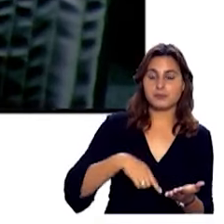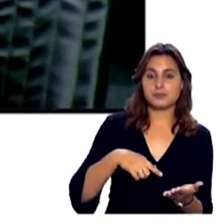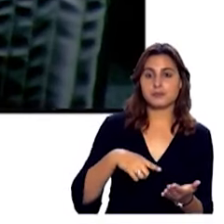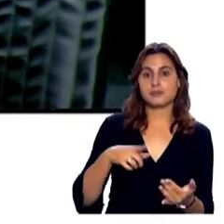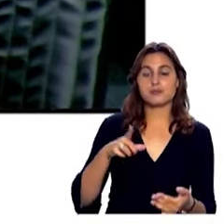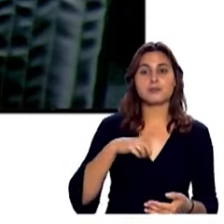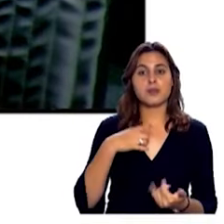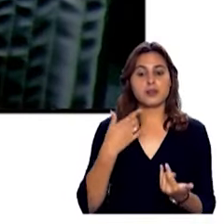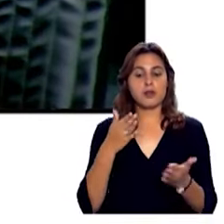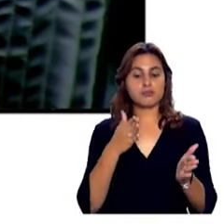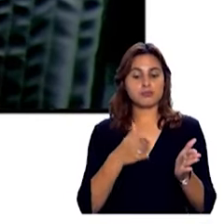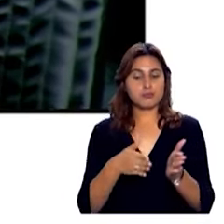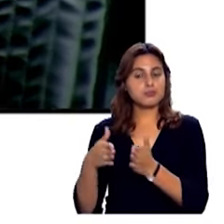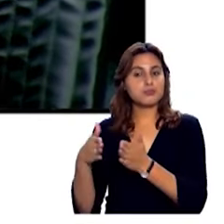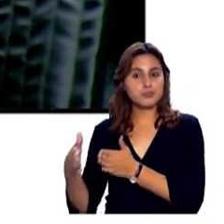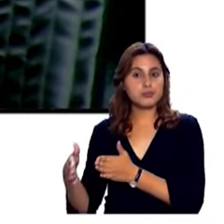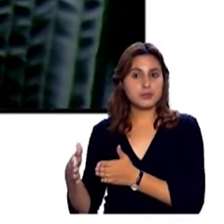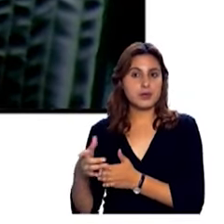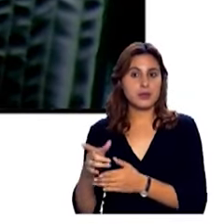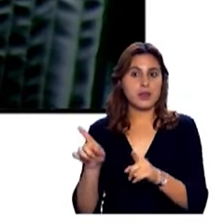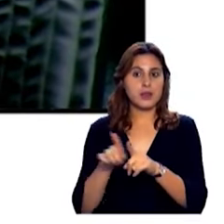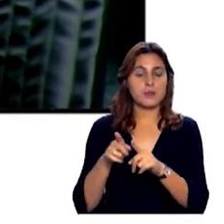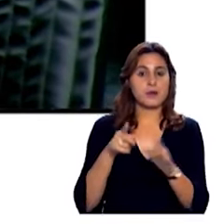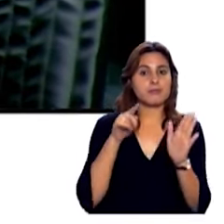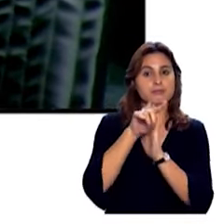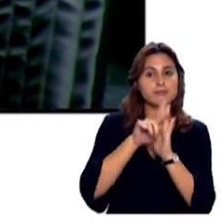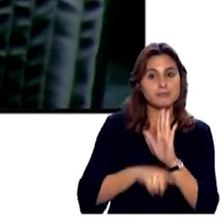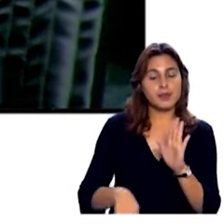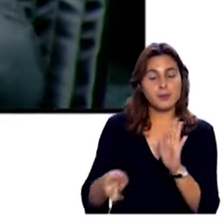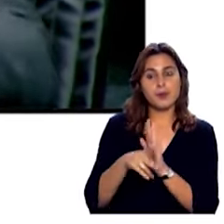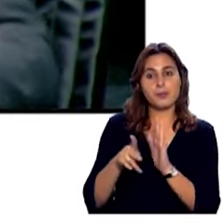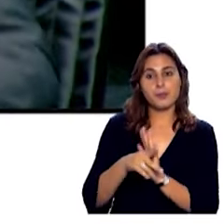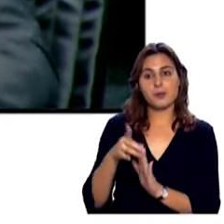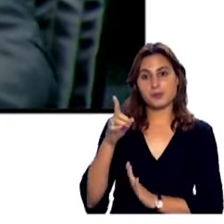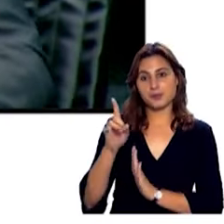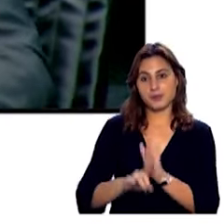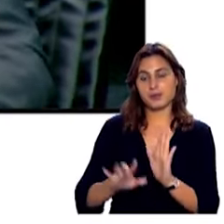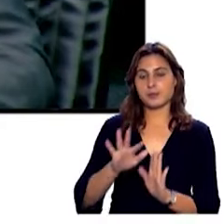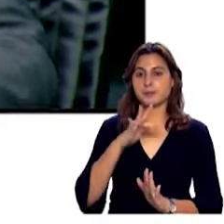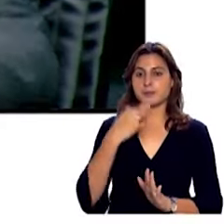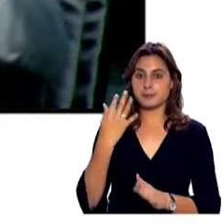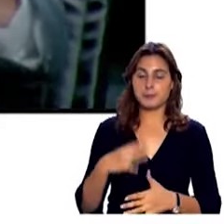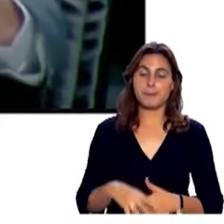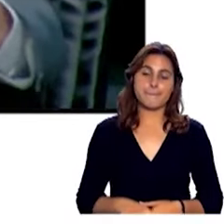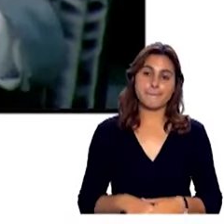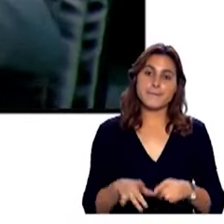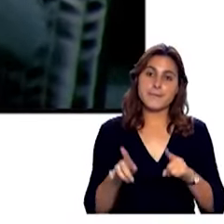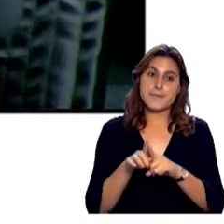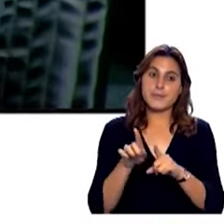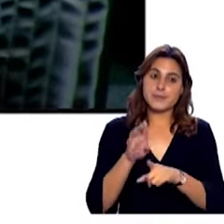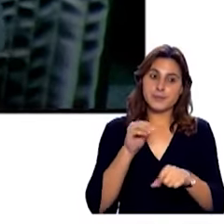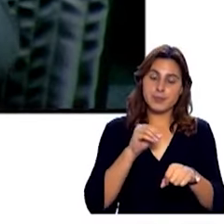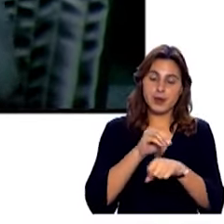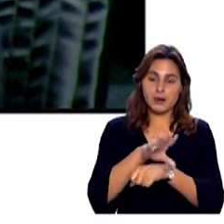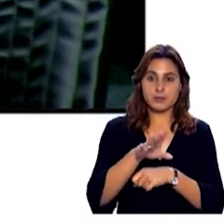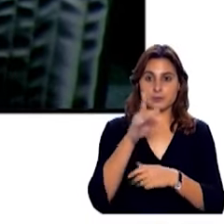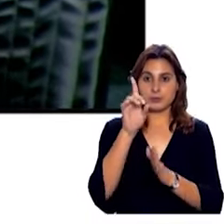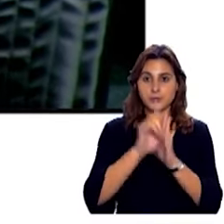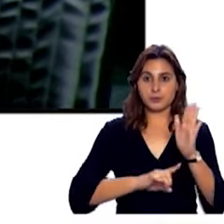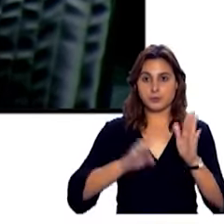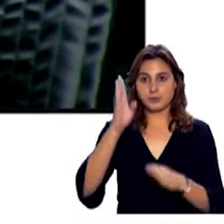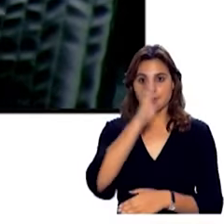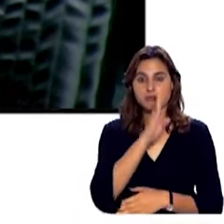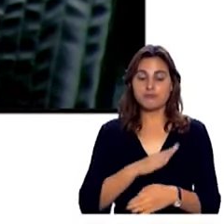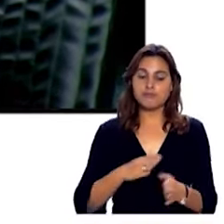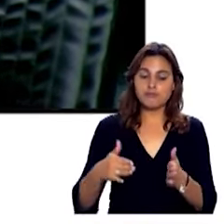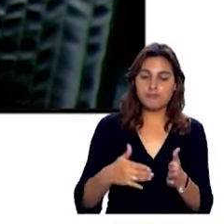revisão de Ápice né vem do direito francês orientou o direito brasileiro num primeiro momento depois nós tivemos uma